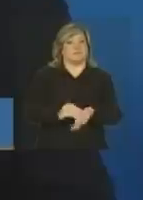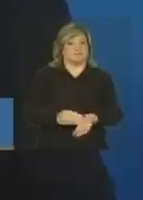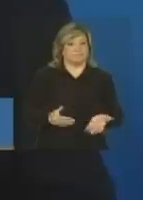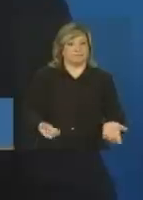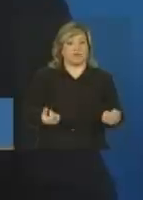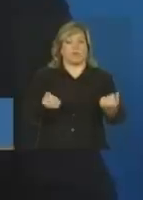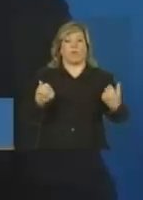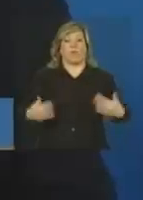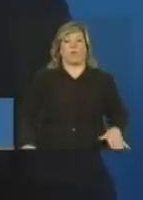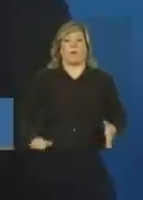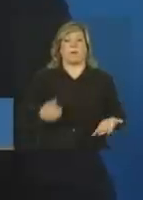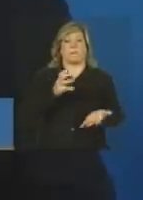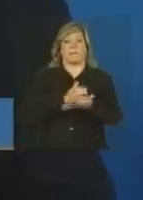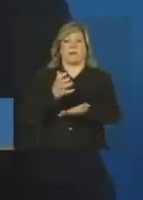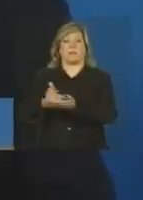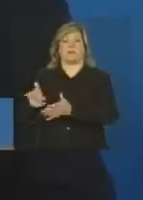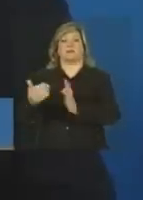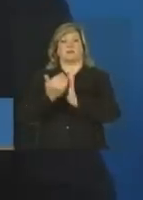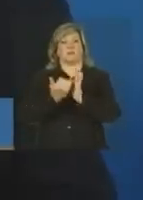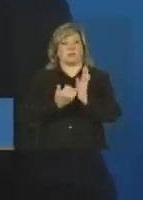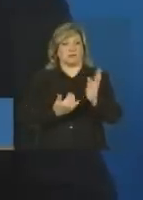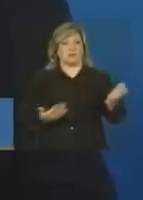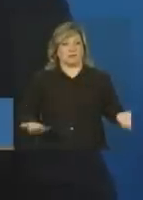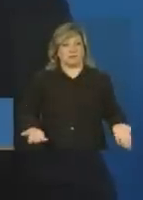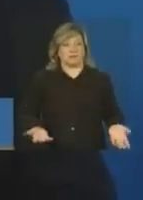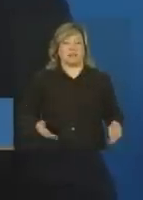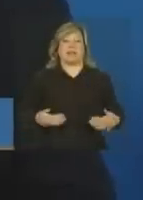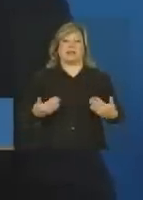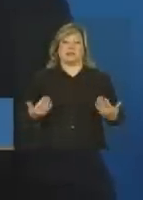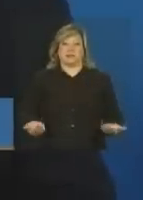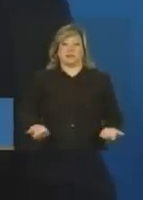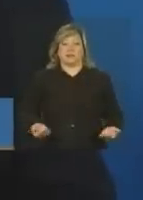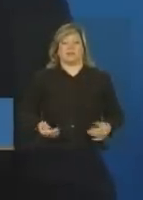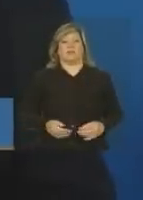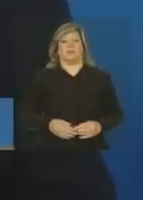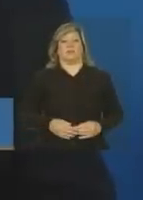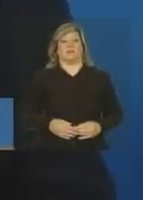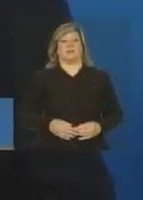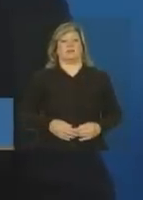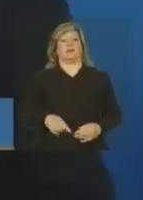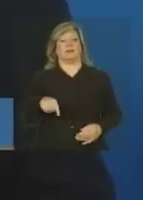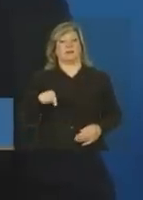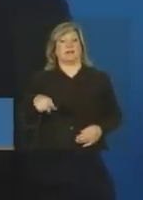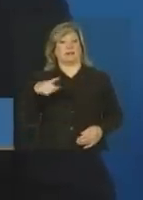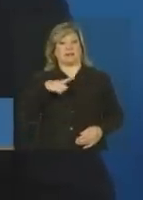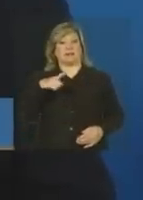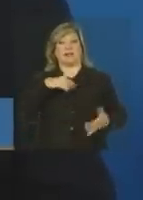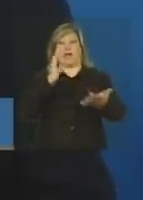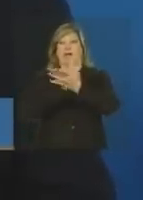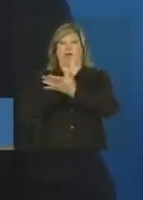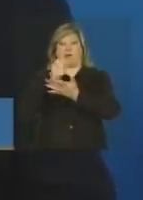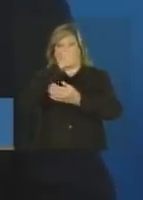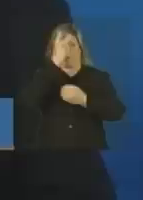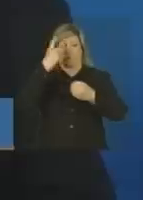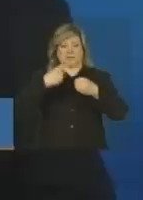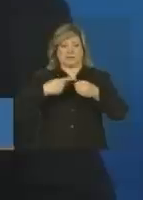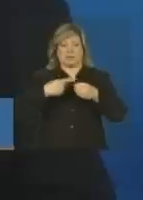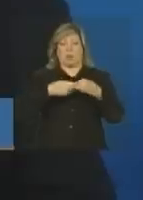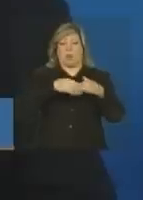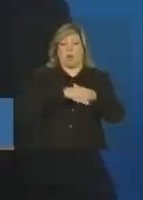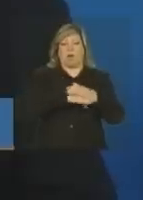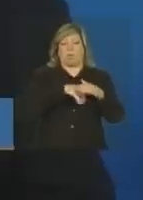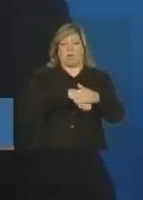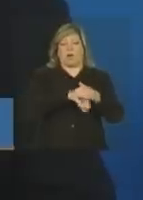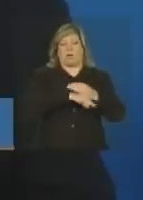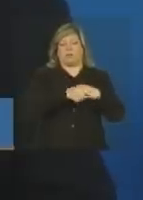outras despesas para a gestão do programa. Então, ele tem municípios que guarda o dinheiro durante